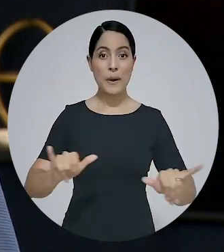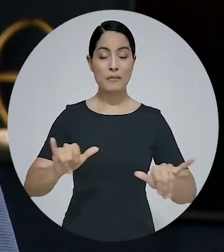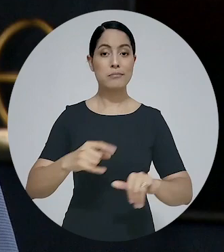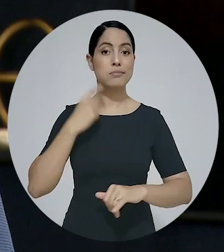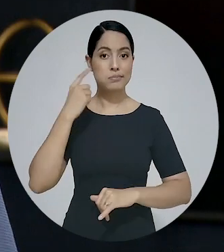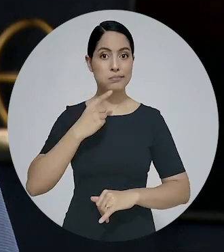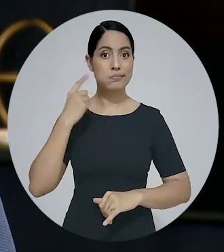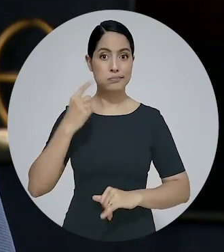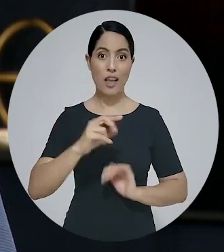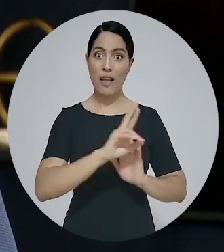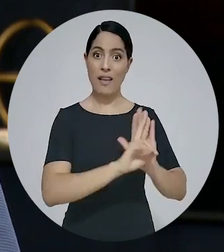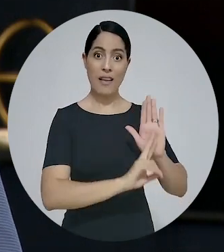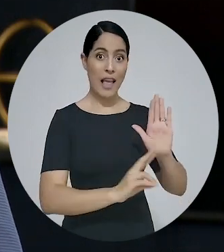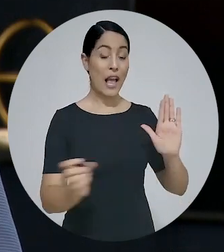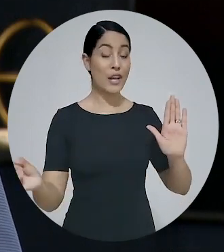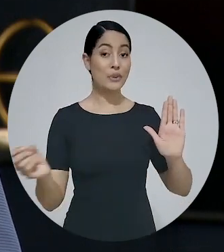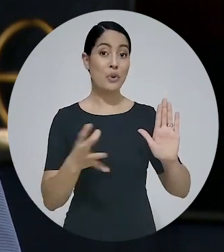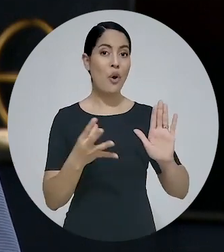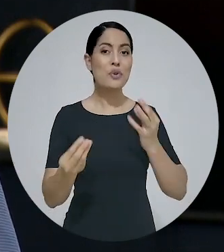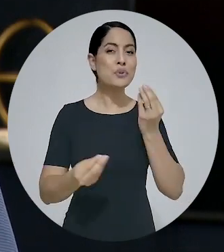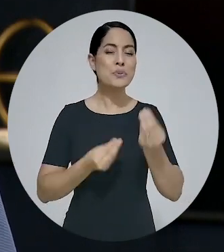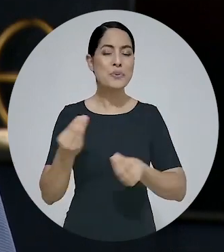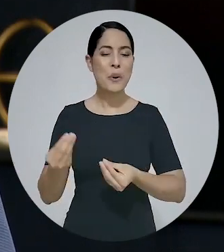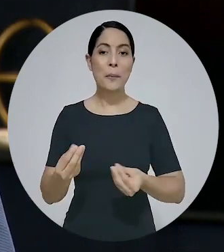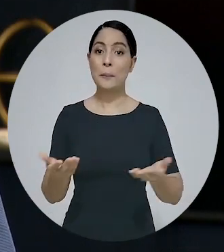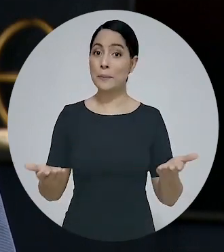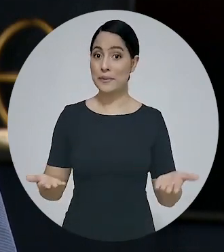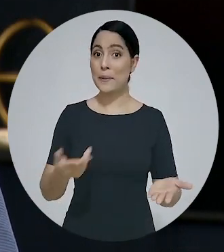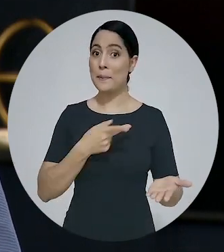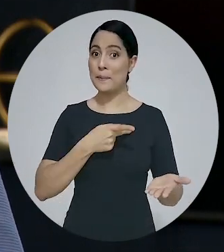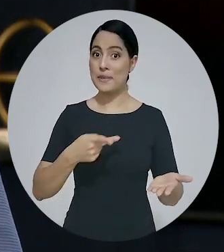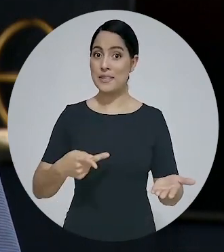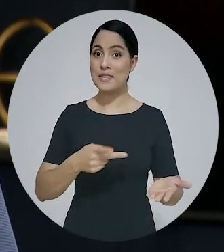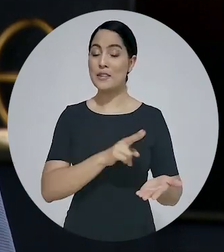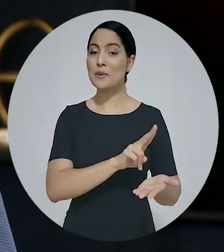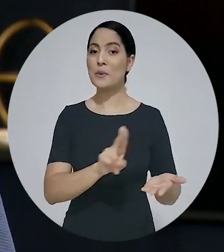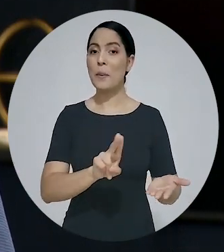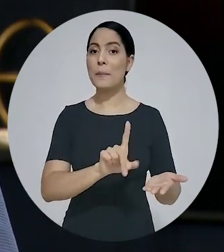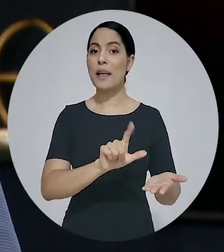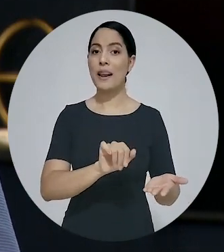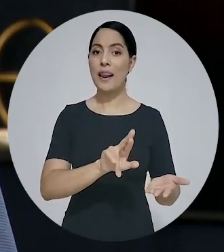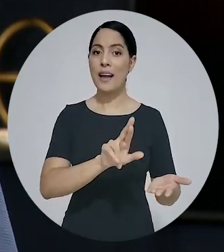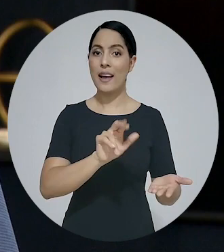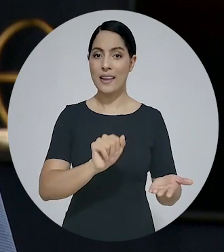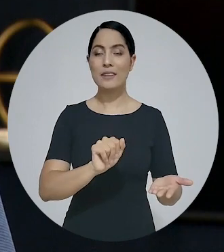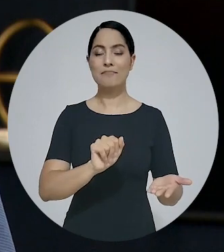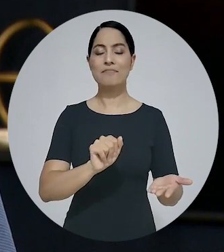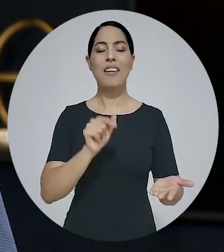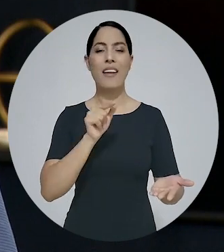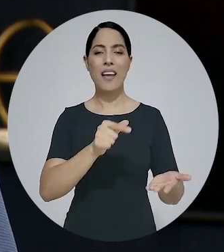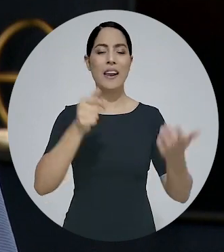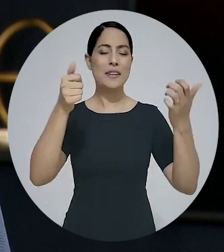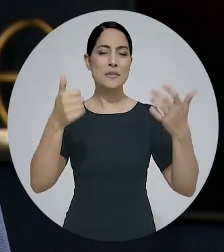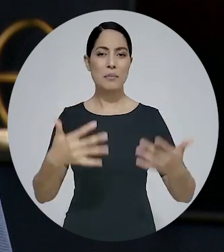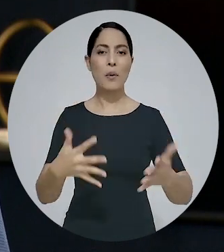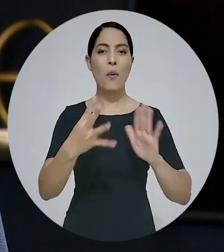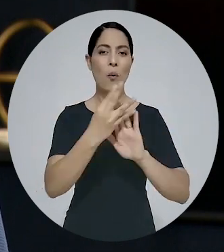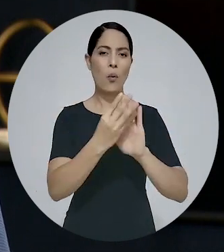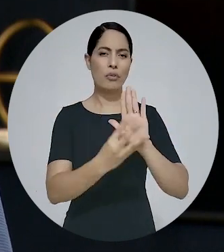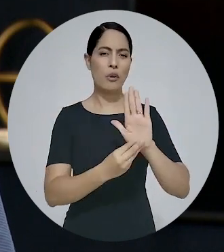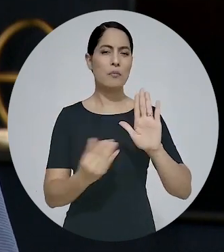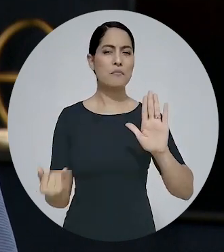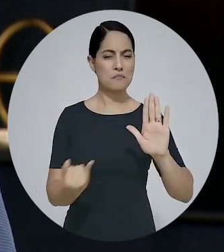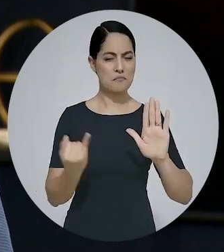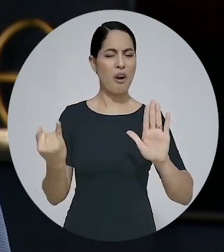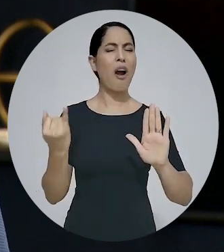na Advocacia à luz do novo provimento. A presidente da comissão, Lara Selen, afirma que o projeto